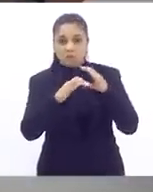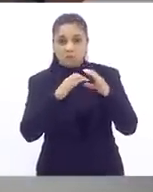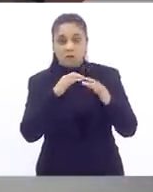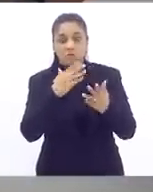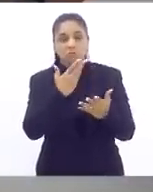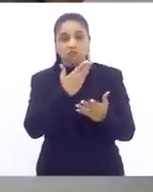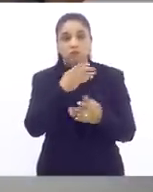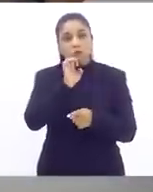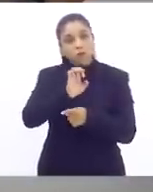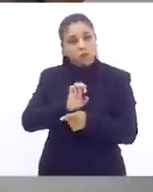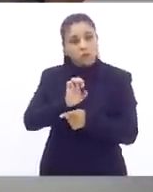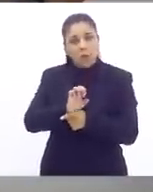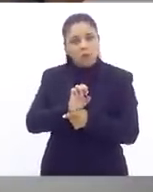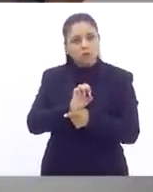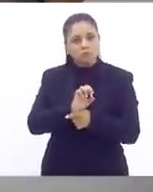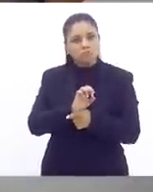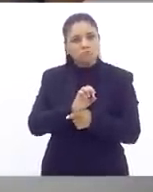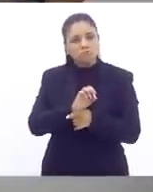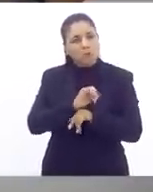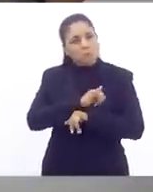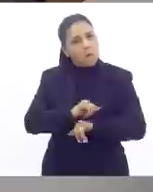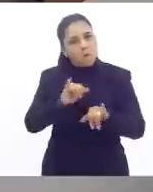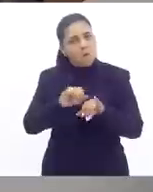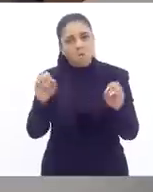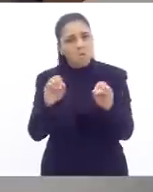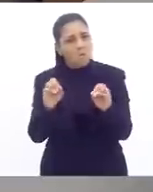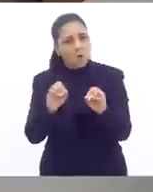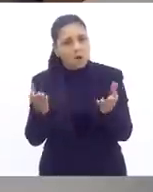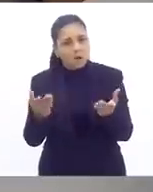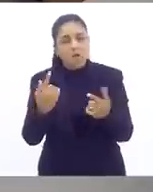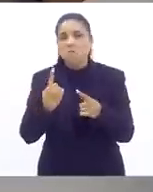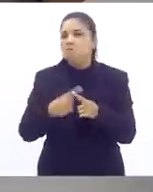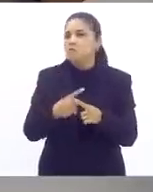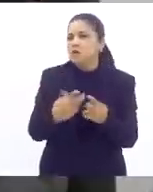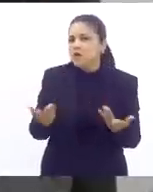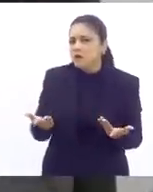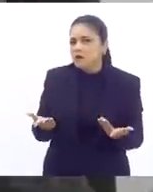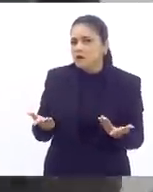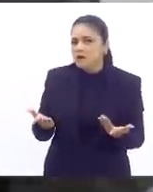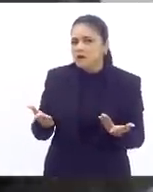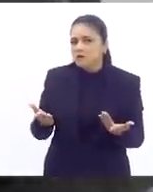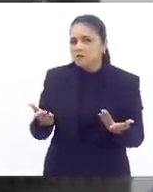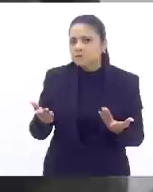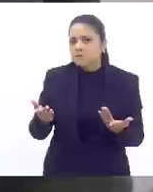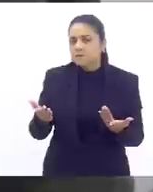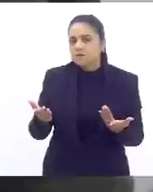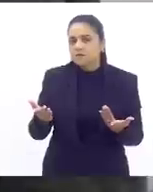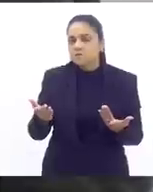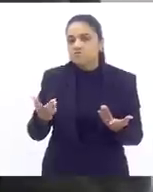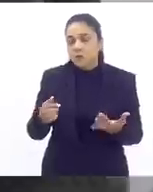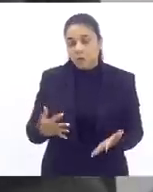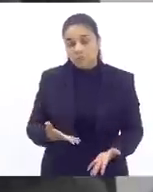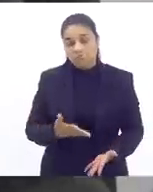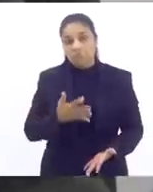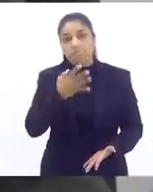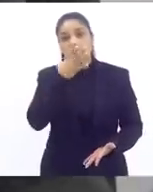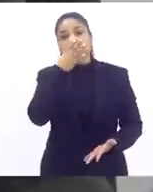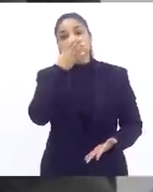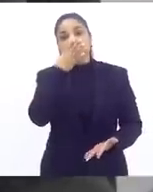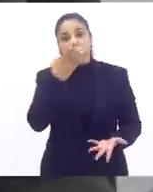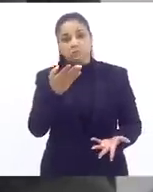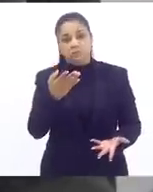é o porque o porquê disso né e a gente fica realmente perplexo né